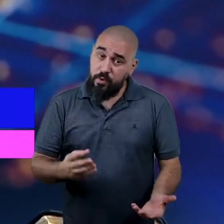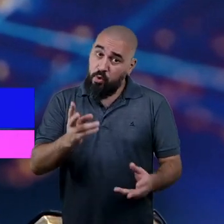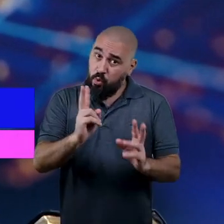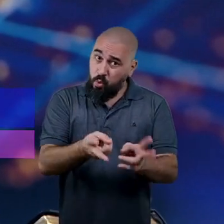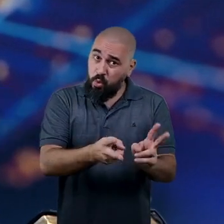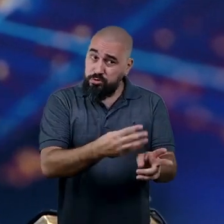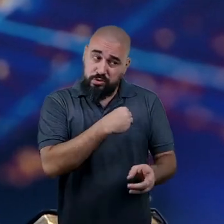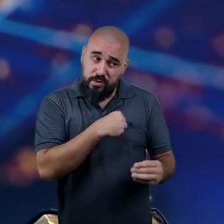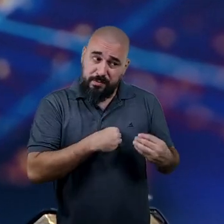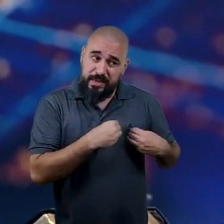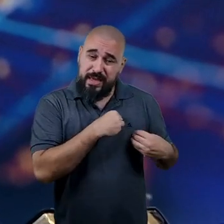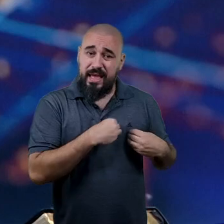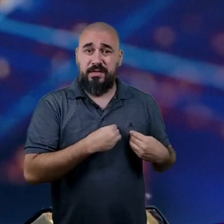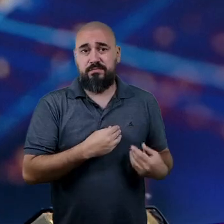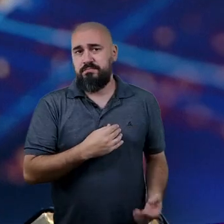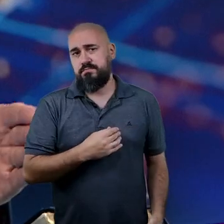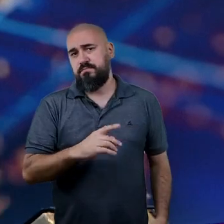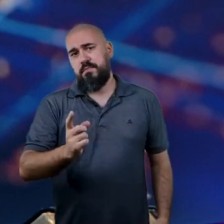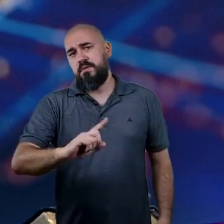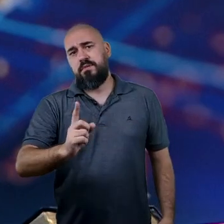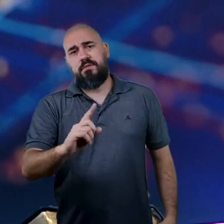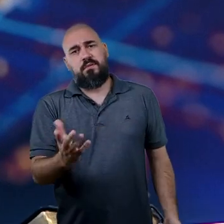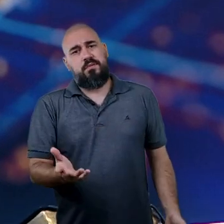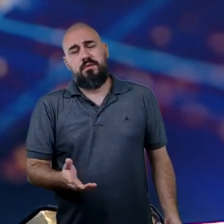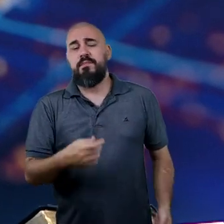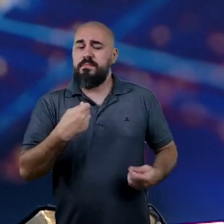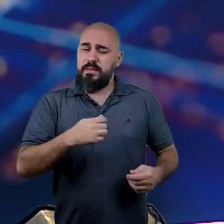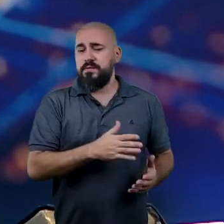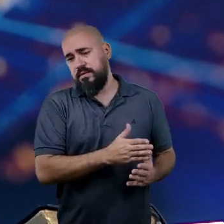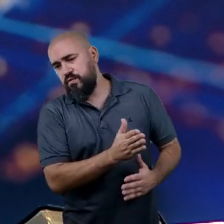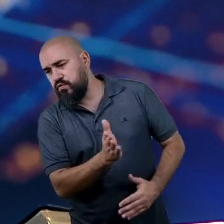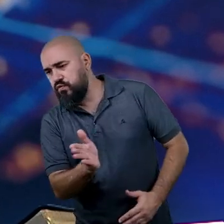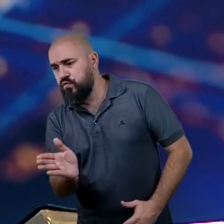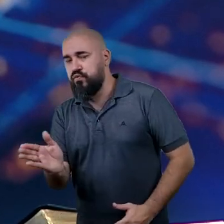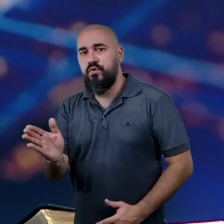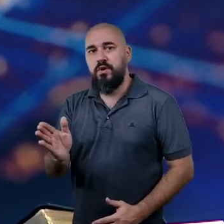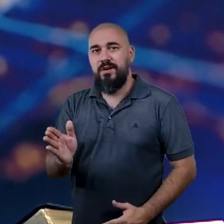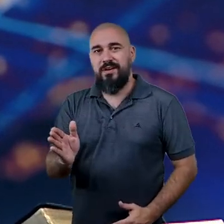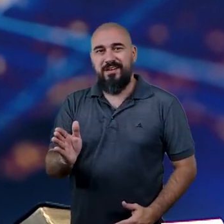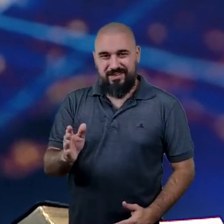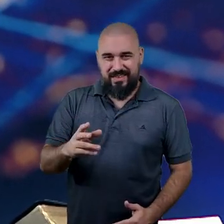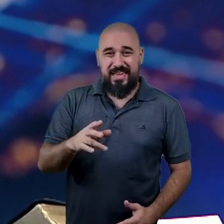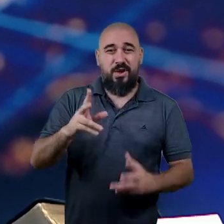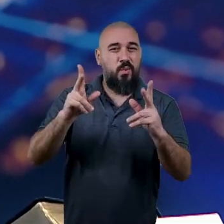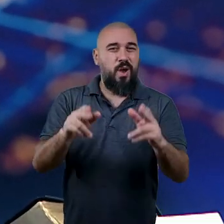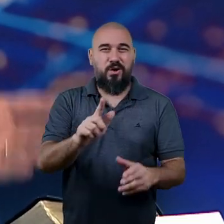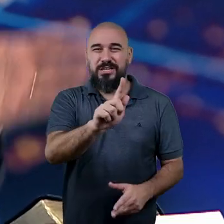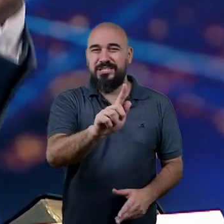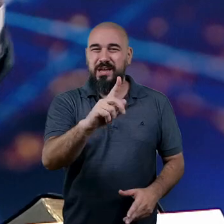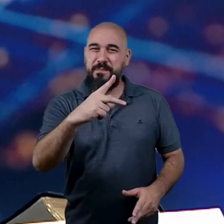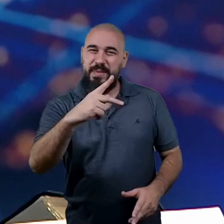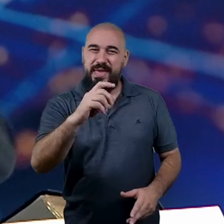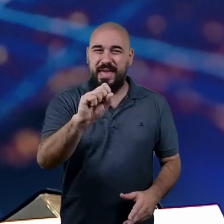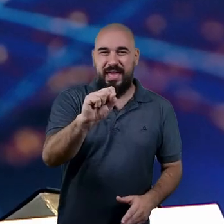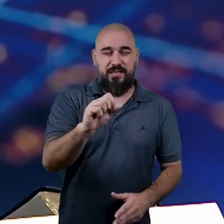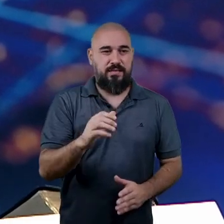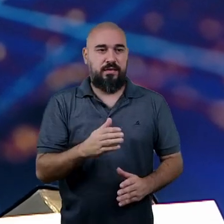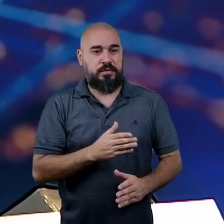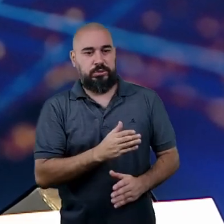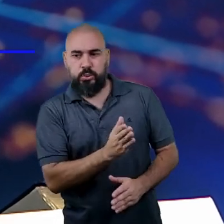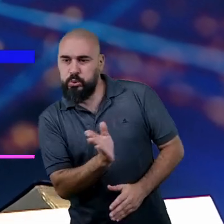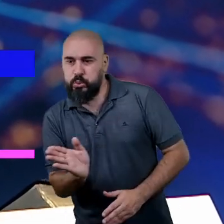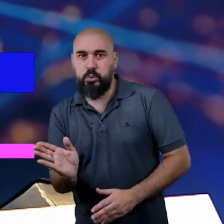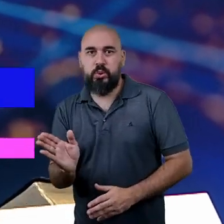está. Senão, você precisa corrigir a sua rota. Transformar a sua vida e permitir que Deus seja